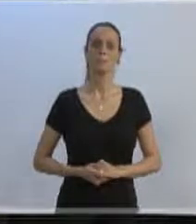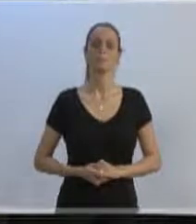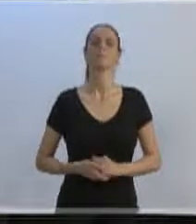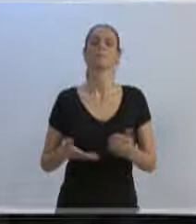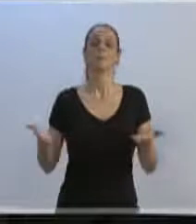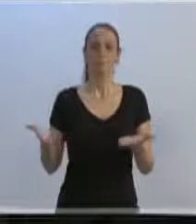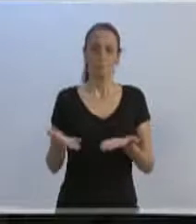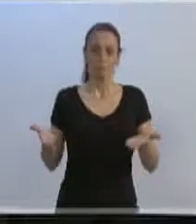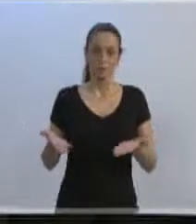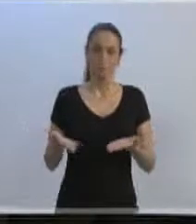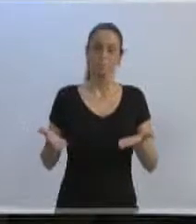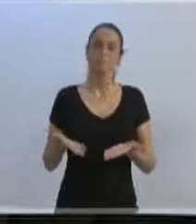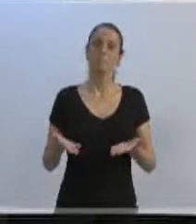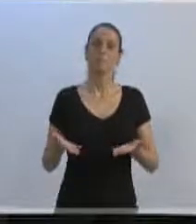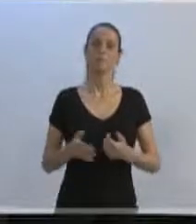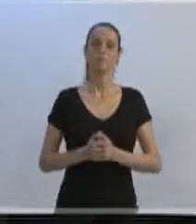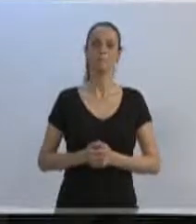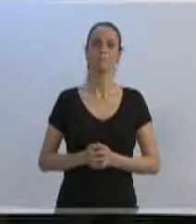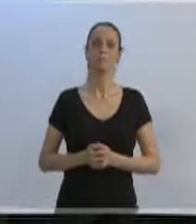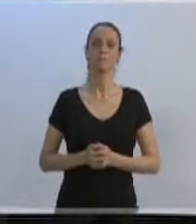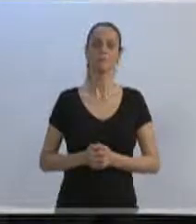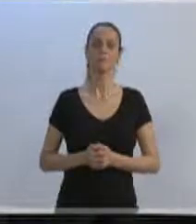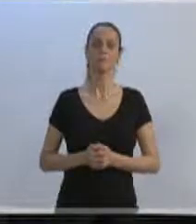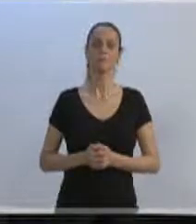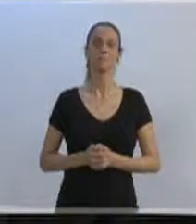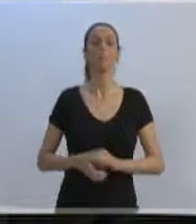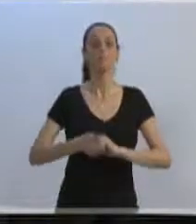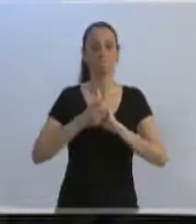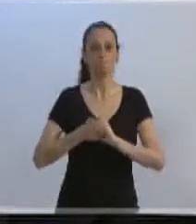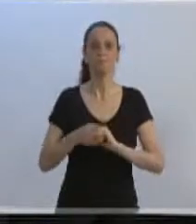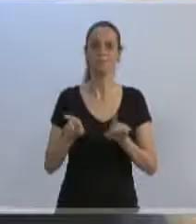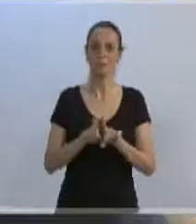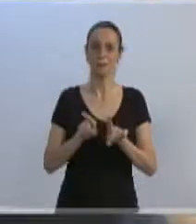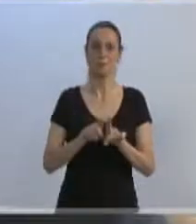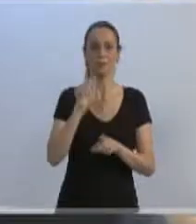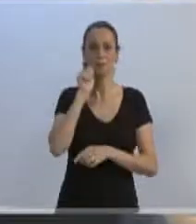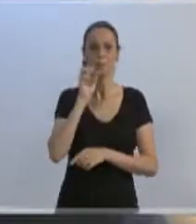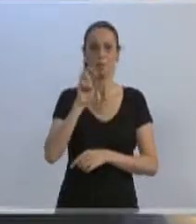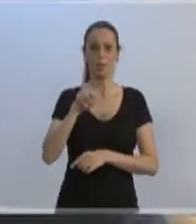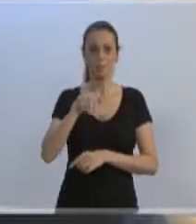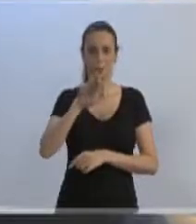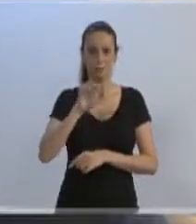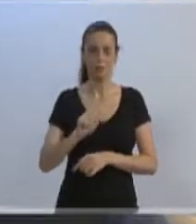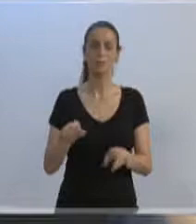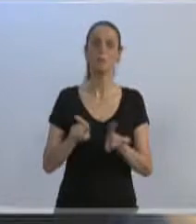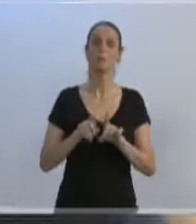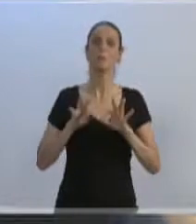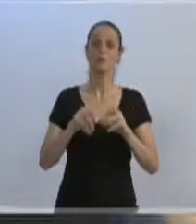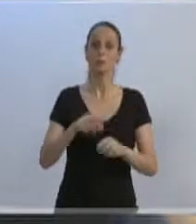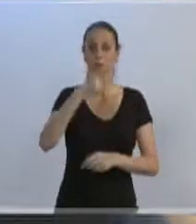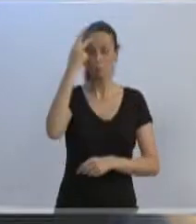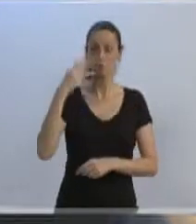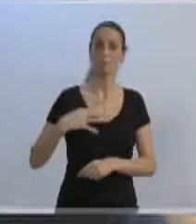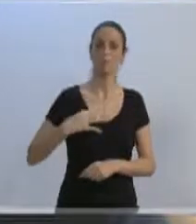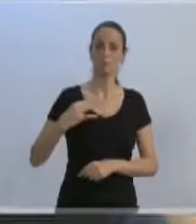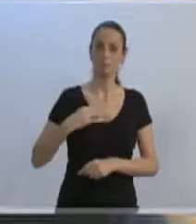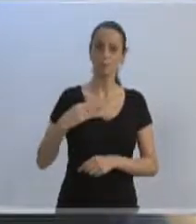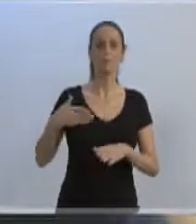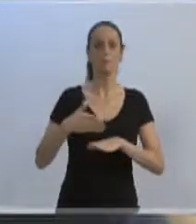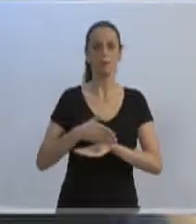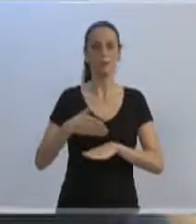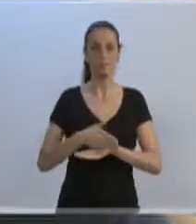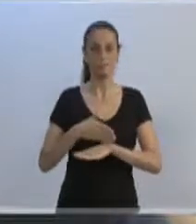um segundo pela ordem o vereador bruno cunha quero parabenizar também maria do carmo através de parabenizar todos os voluntários todas as pessoas que fazem parte